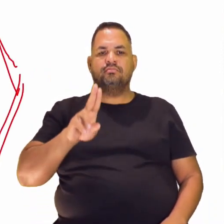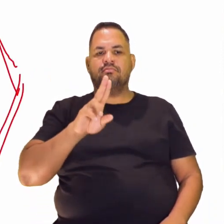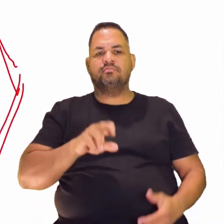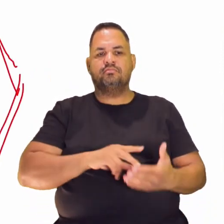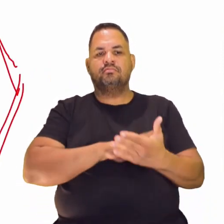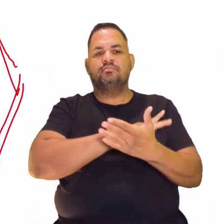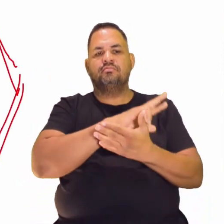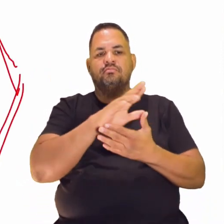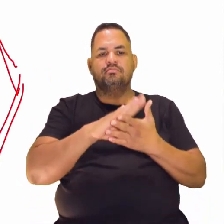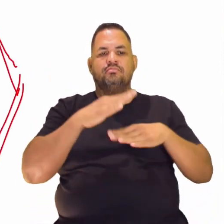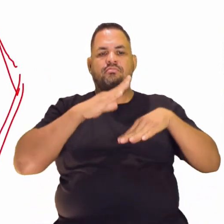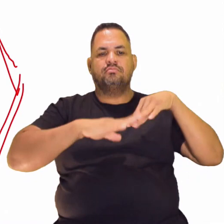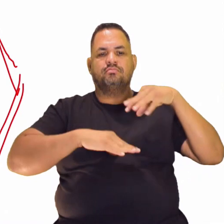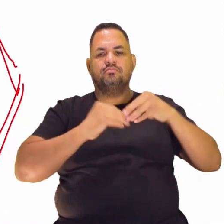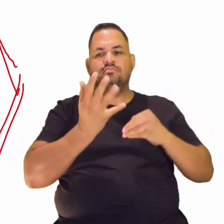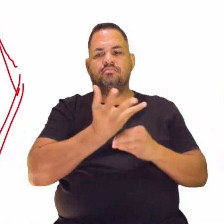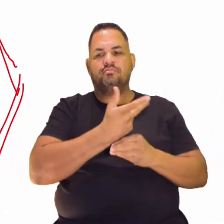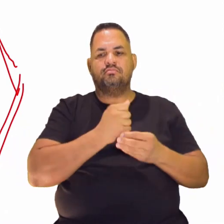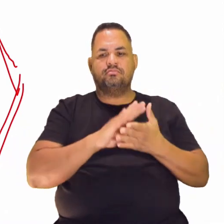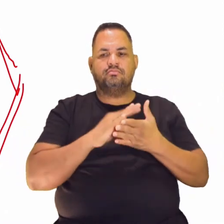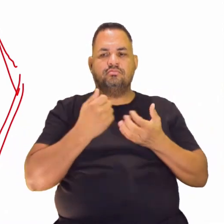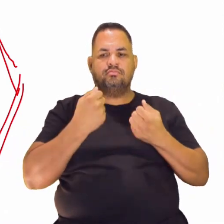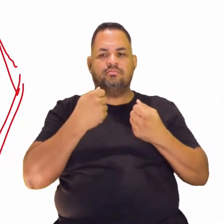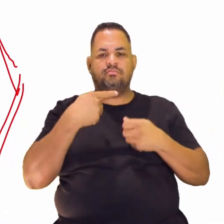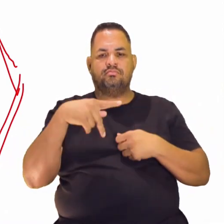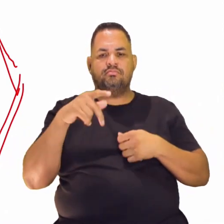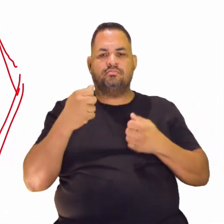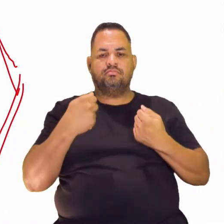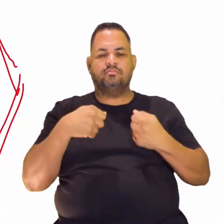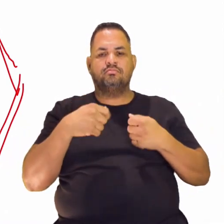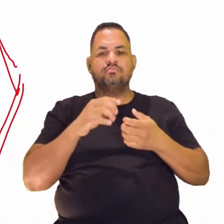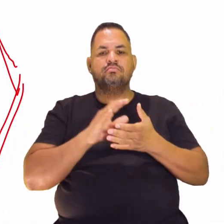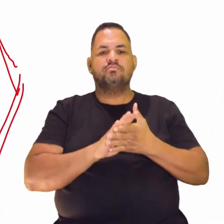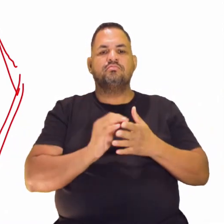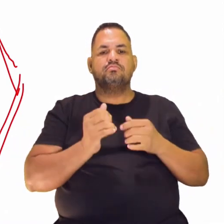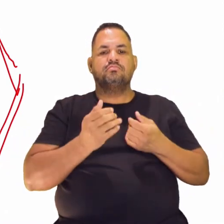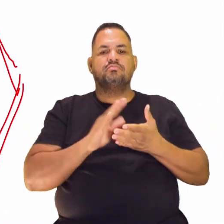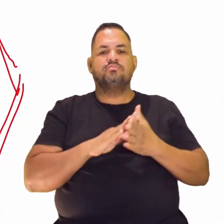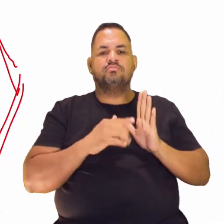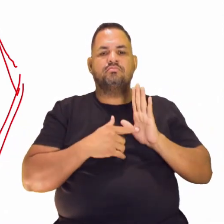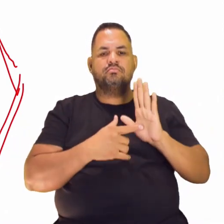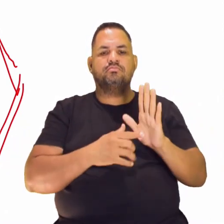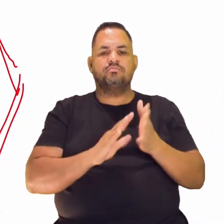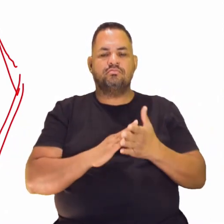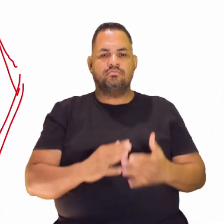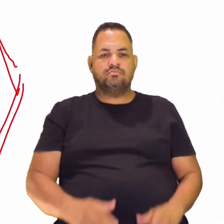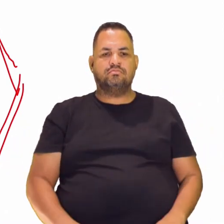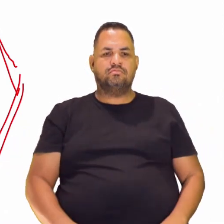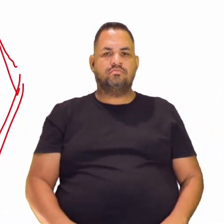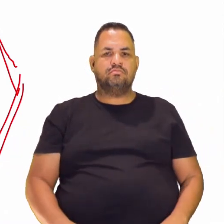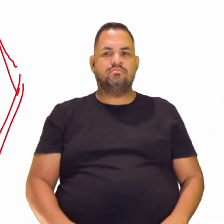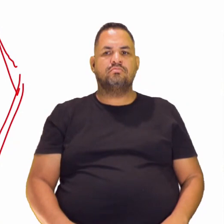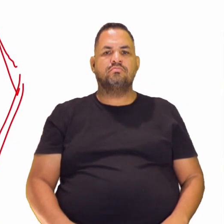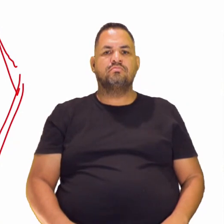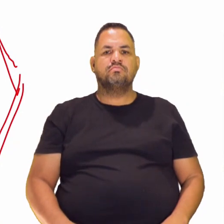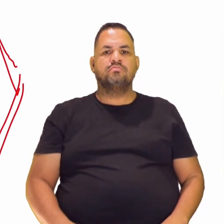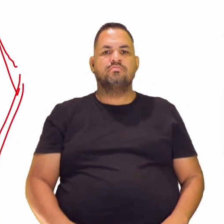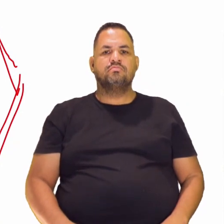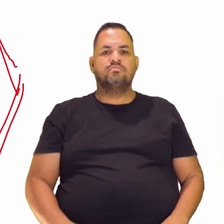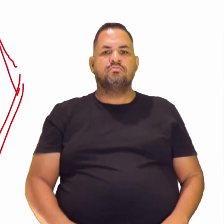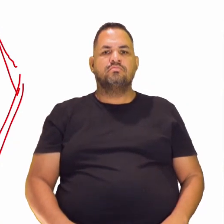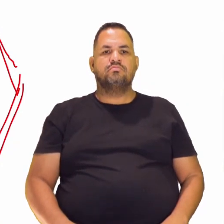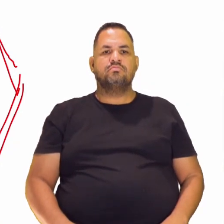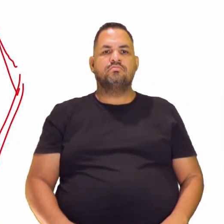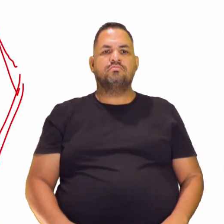muitos artistas para fazer a representação daquele momento.